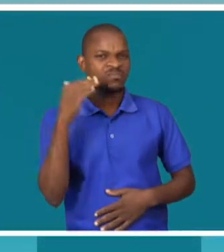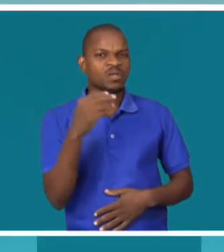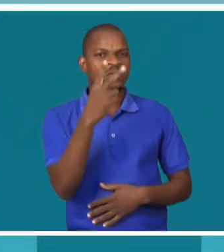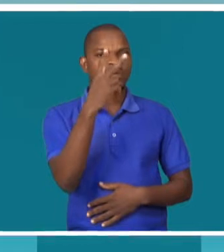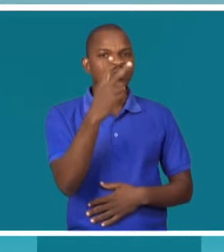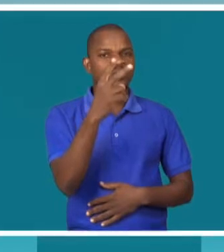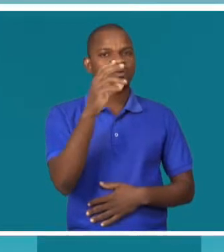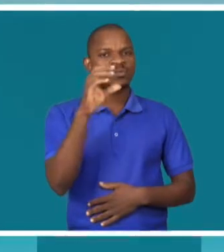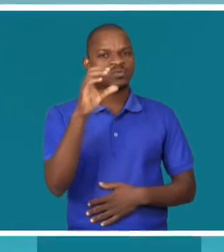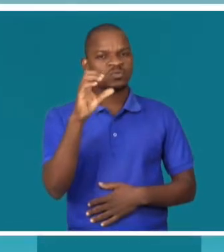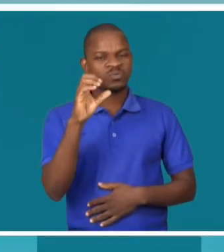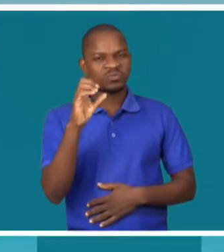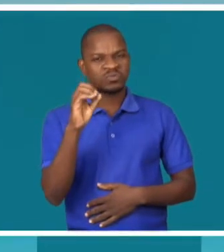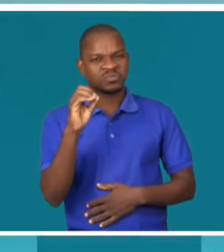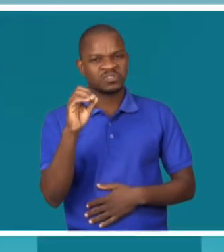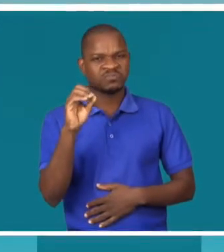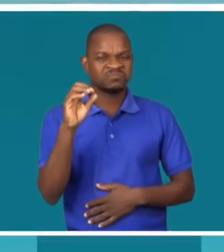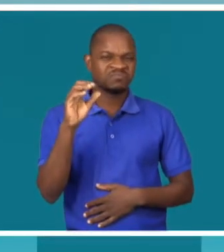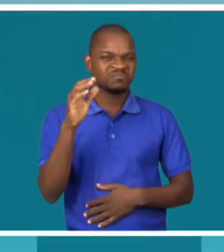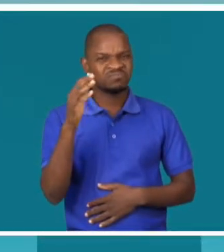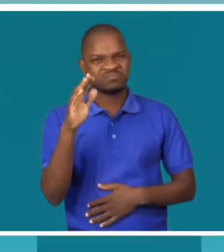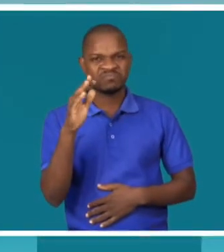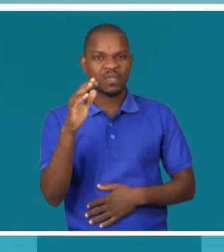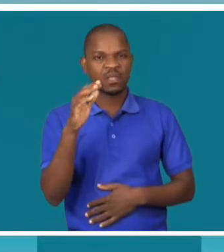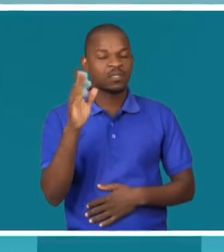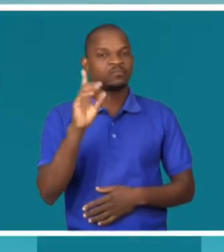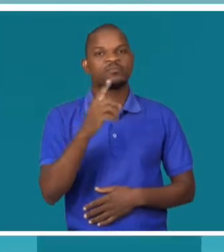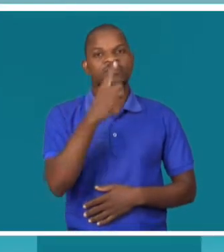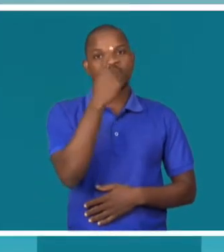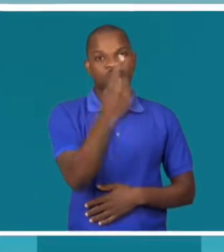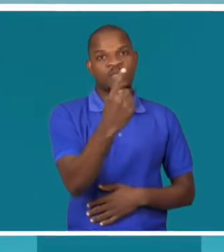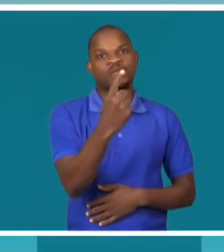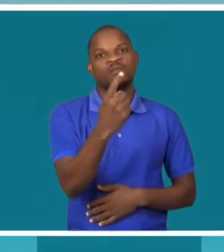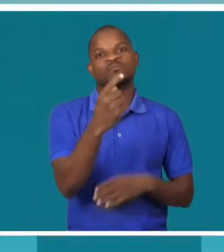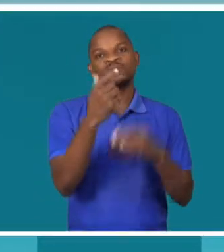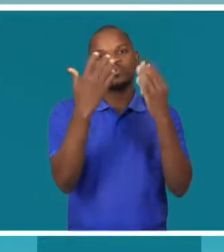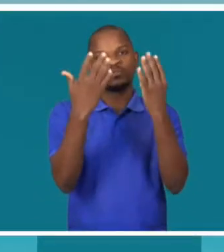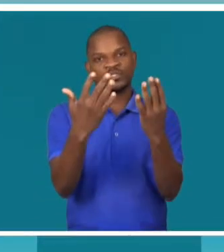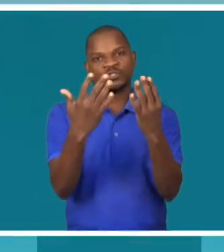1980.